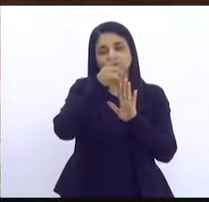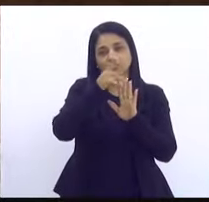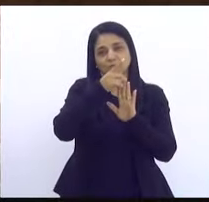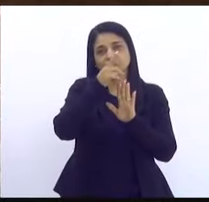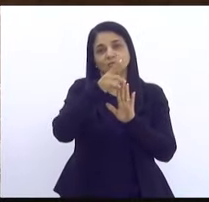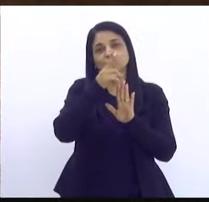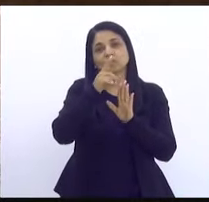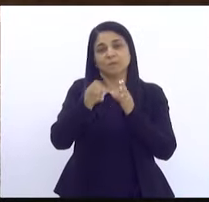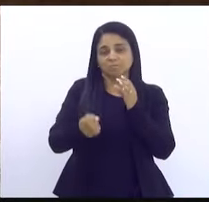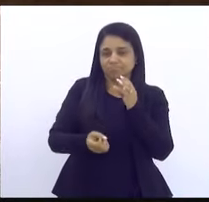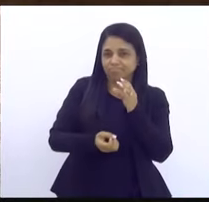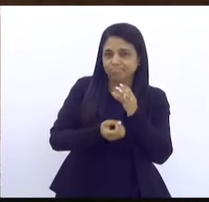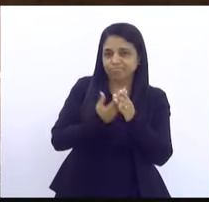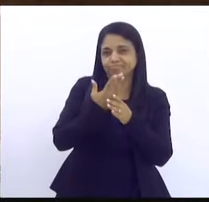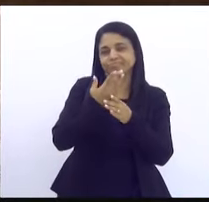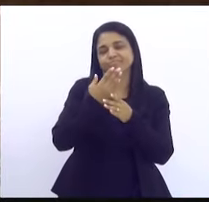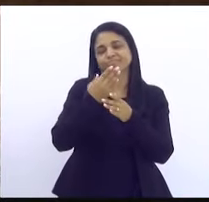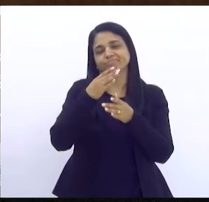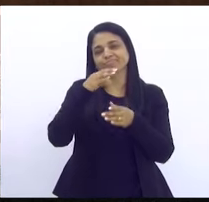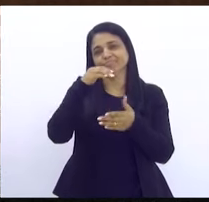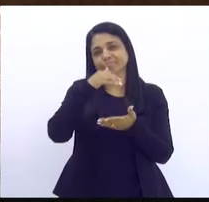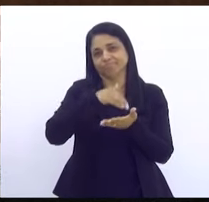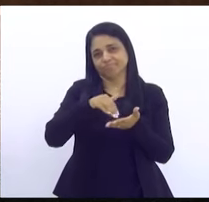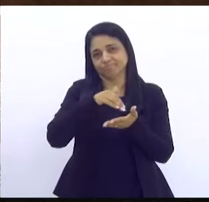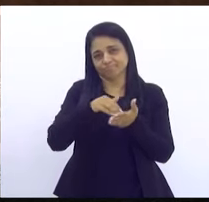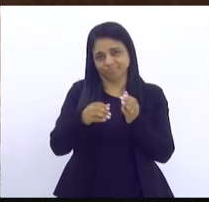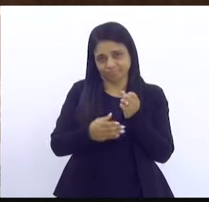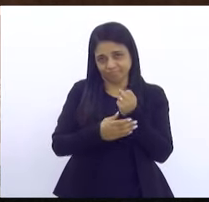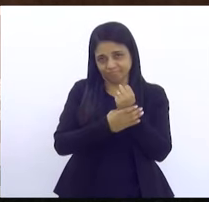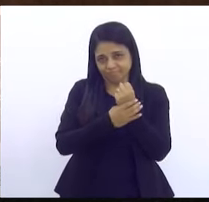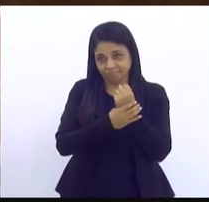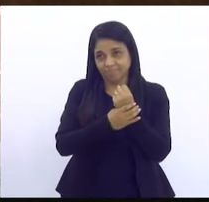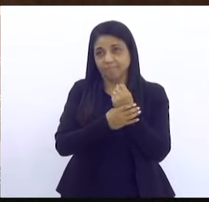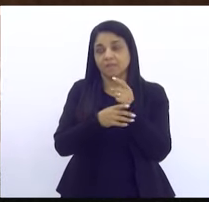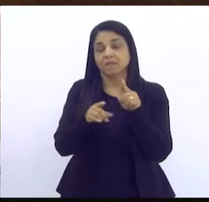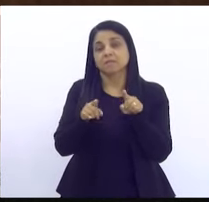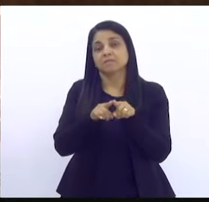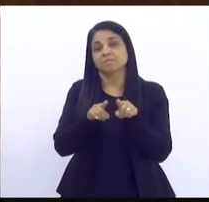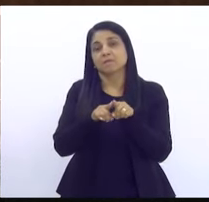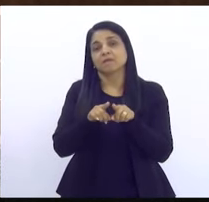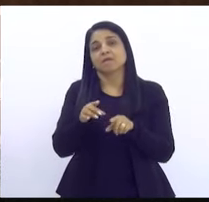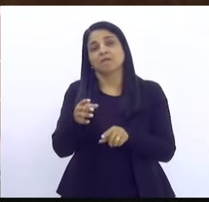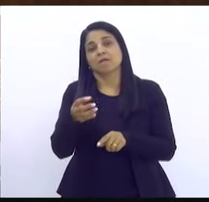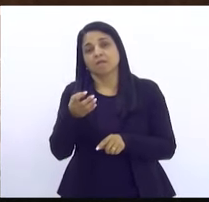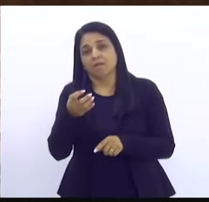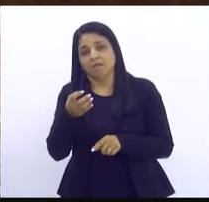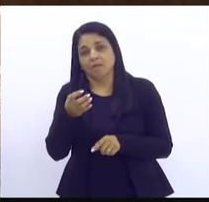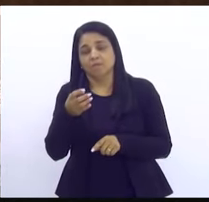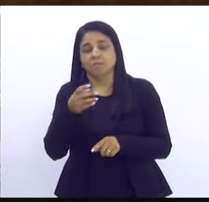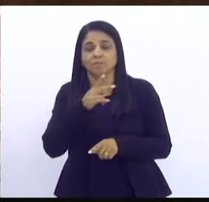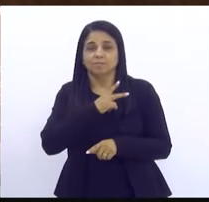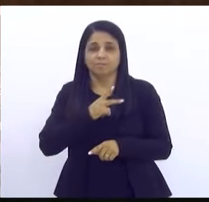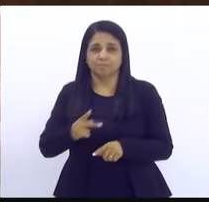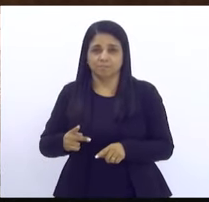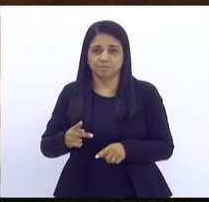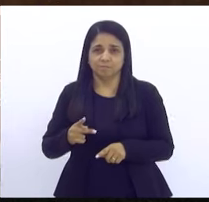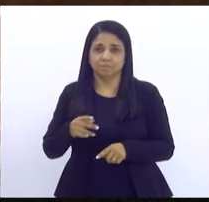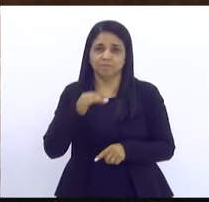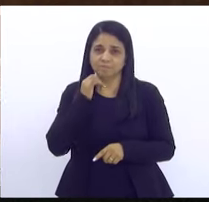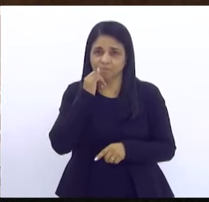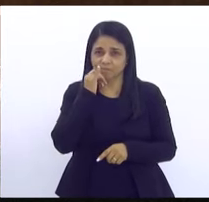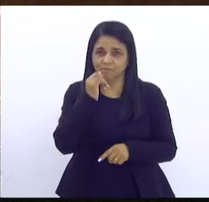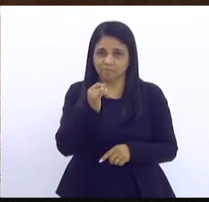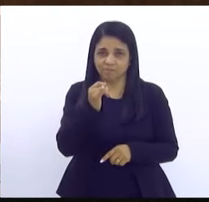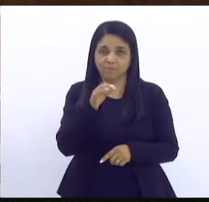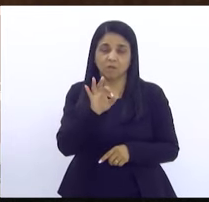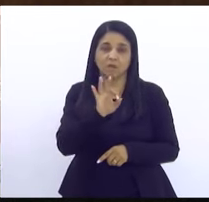do decreto para a recriação da Secretaria de Segurança. Mas eu queria, na verdade, senhora presidente, falar aqui sobre